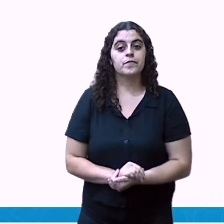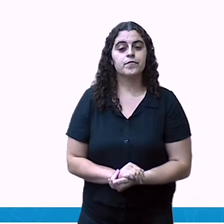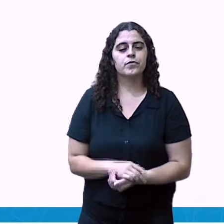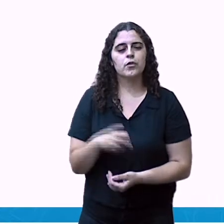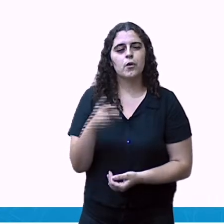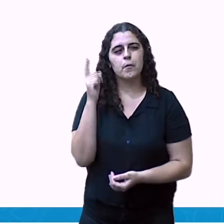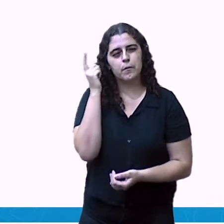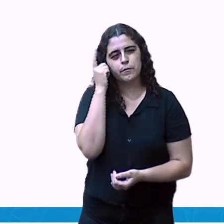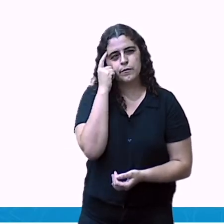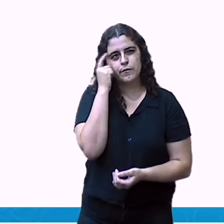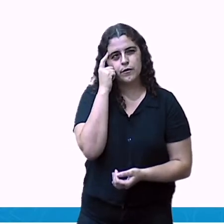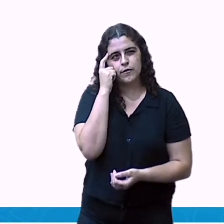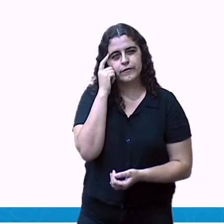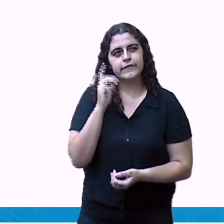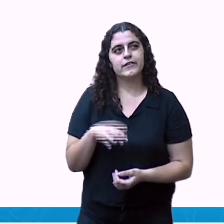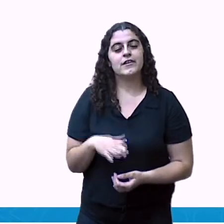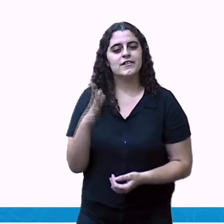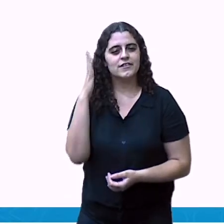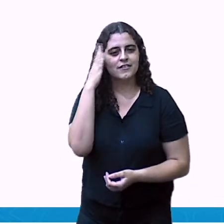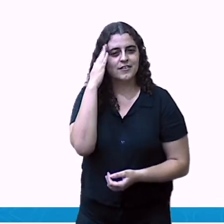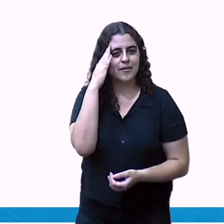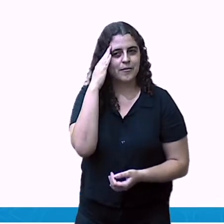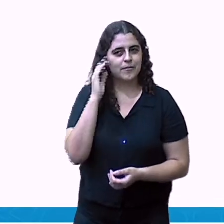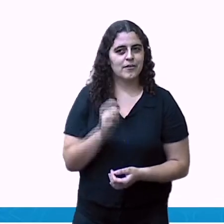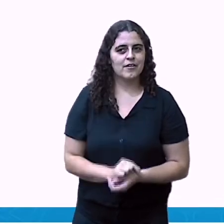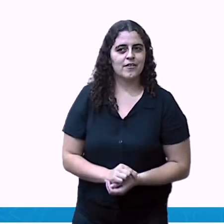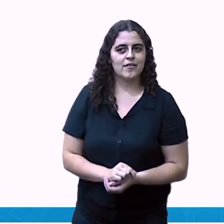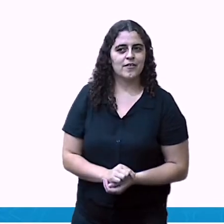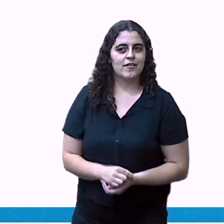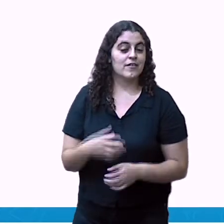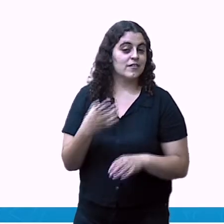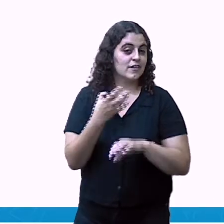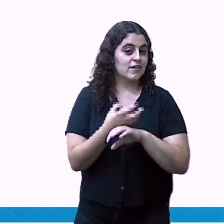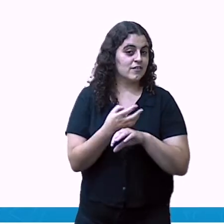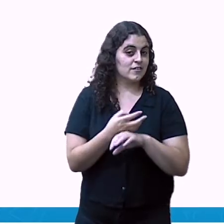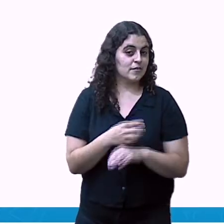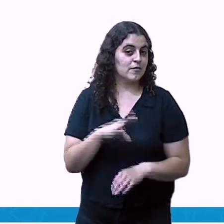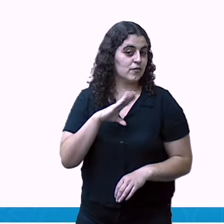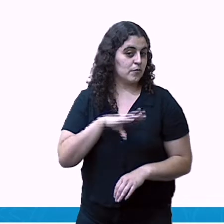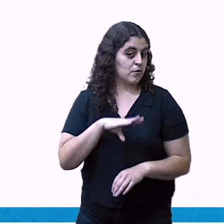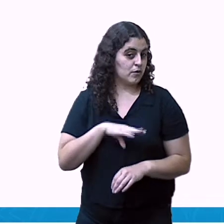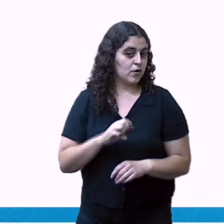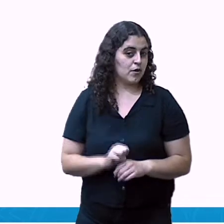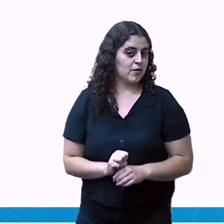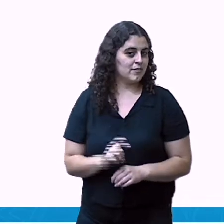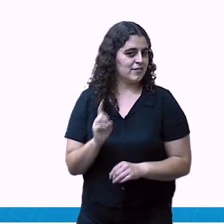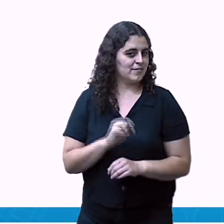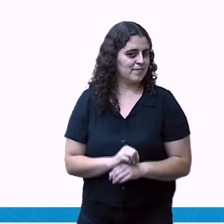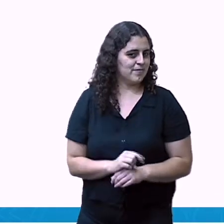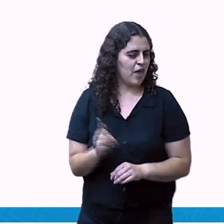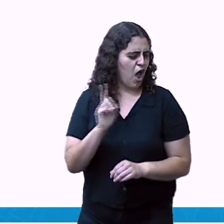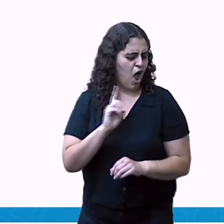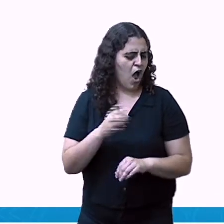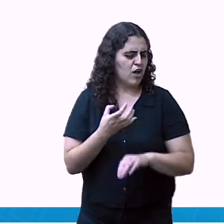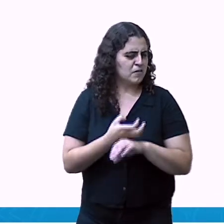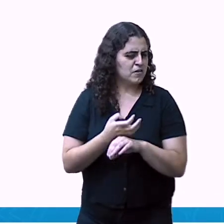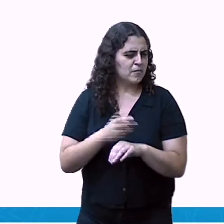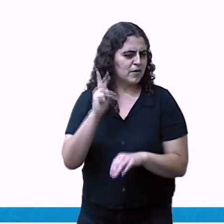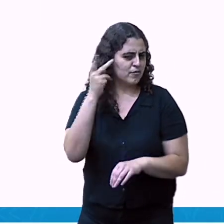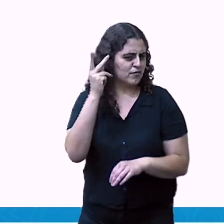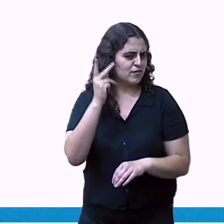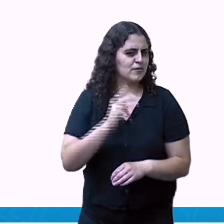Quando você sabe que vai passar aula de língua portuguesa, não, da professora Neuzinha, né? Do componente curricular